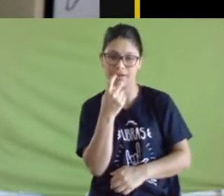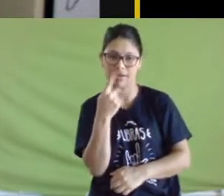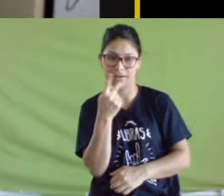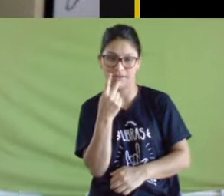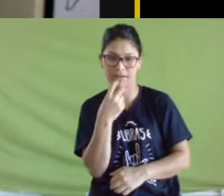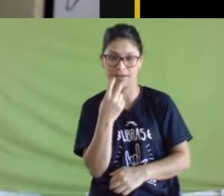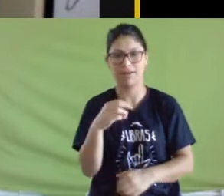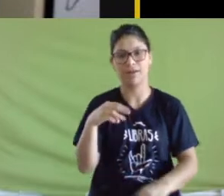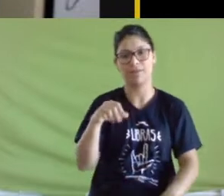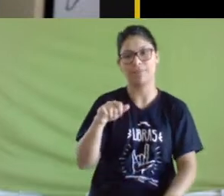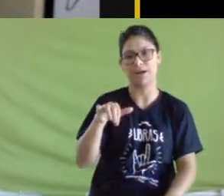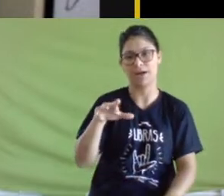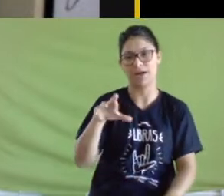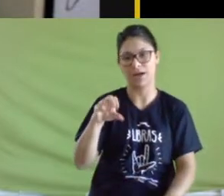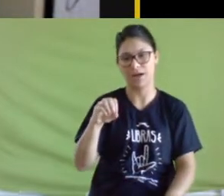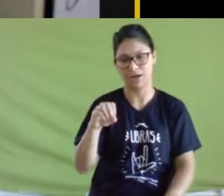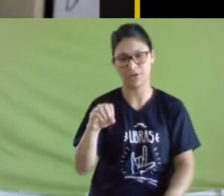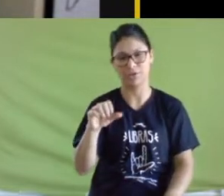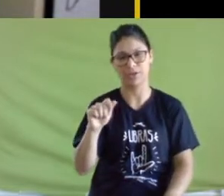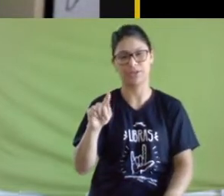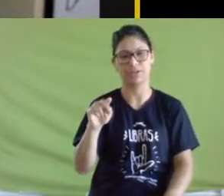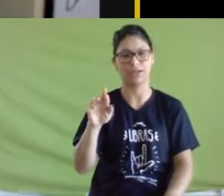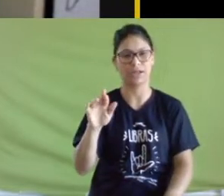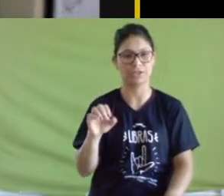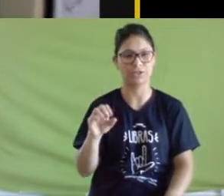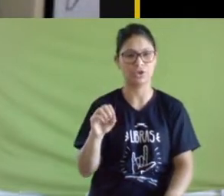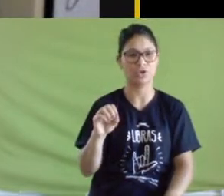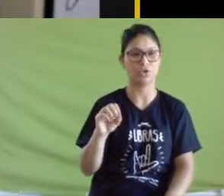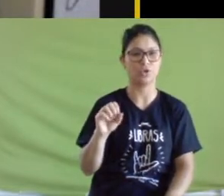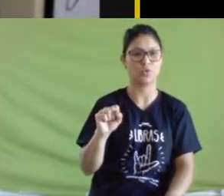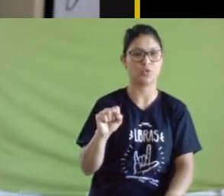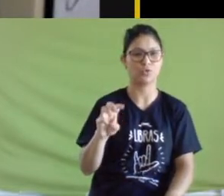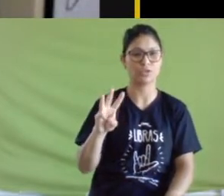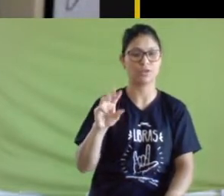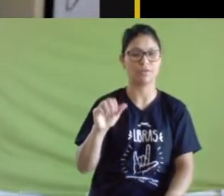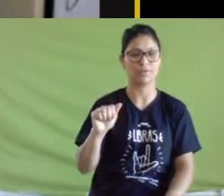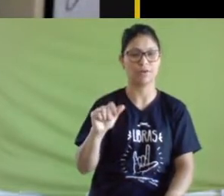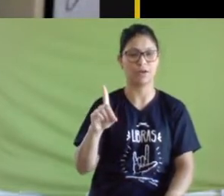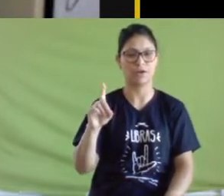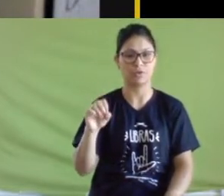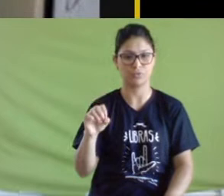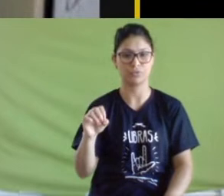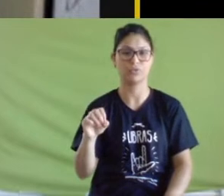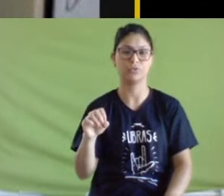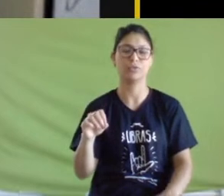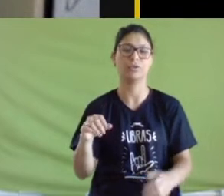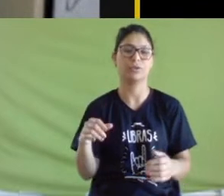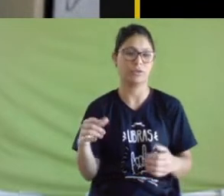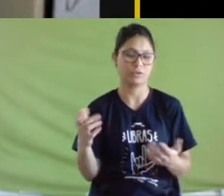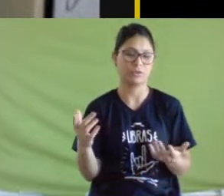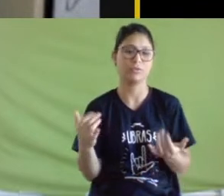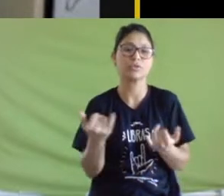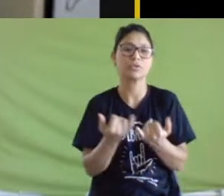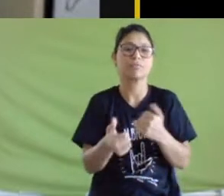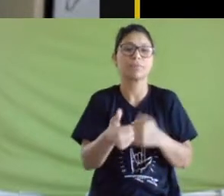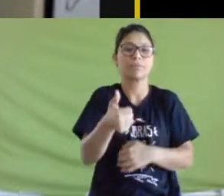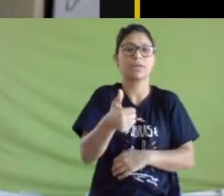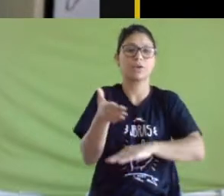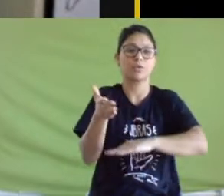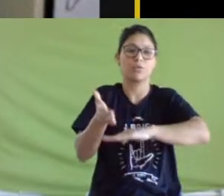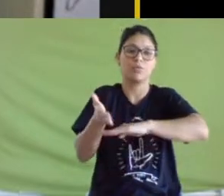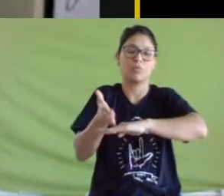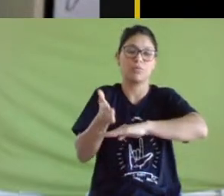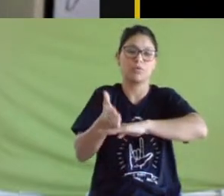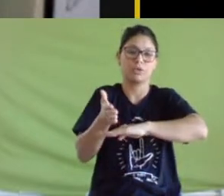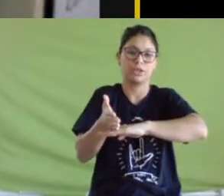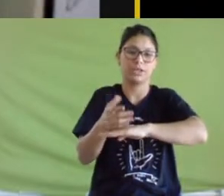Andrade, Oswaldo de Andrade, os primeiros modernistas. Quer dizer, me parece que, de novo, quem